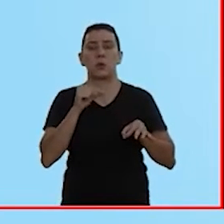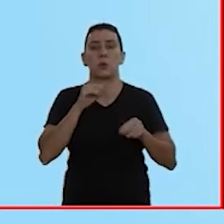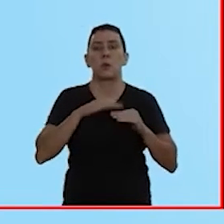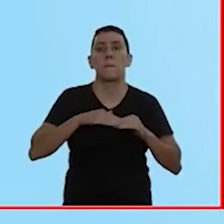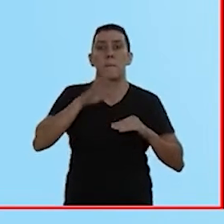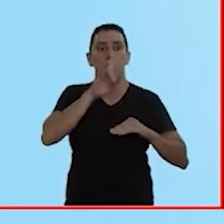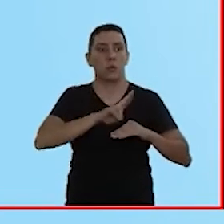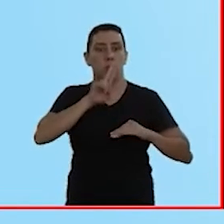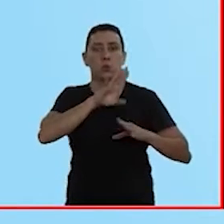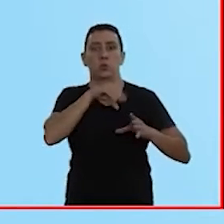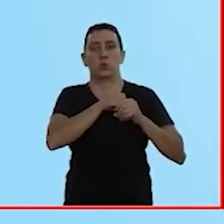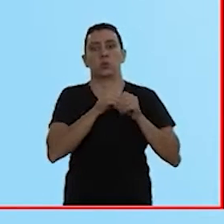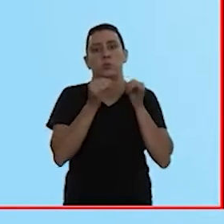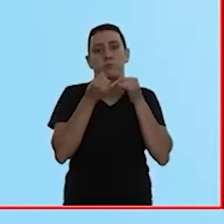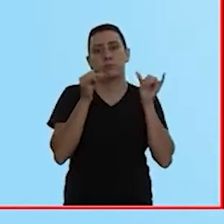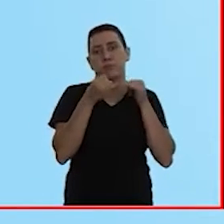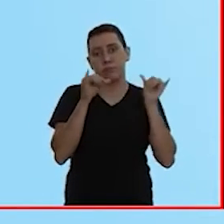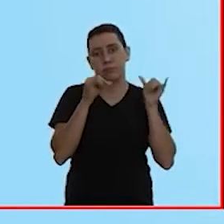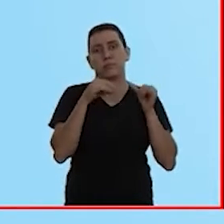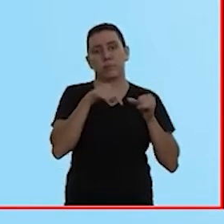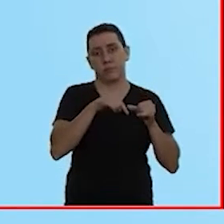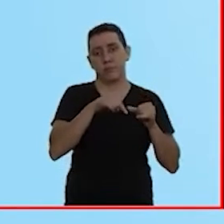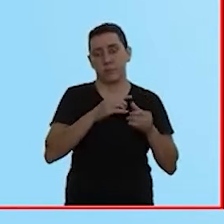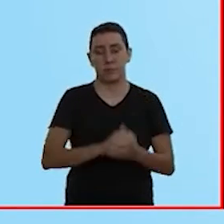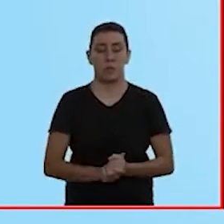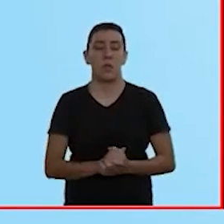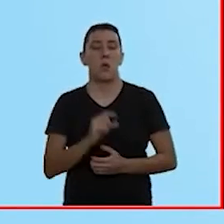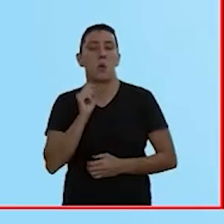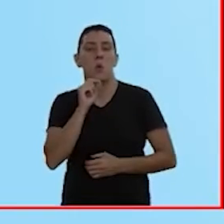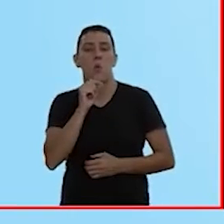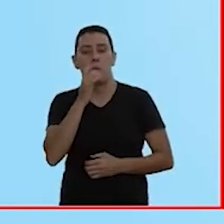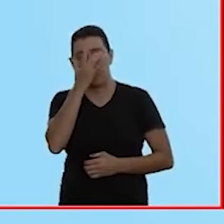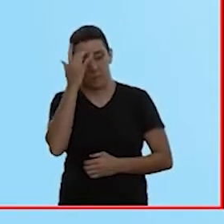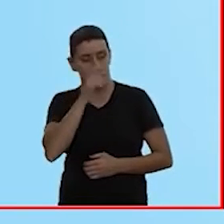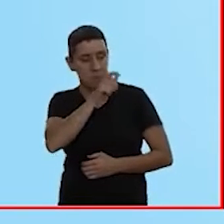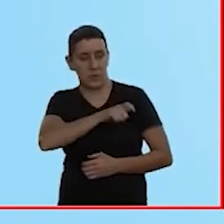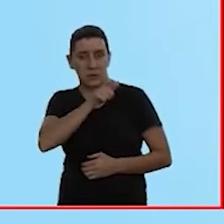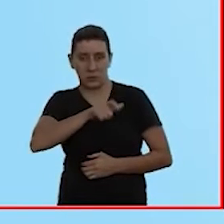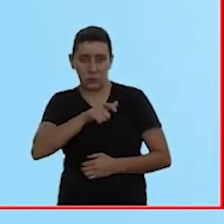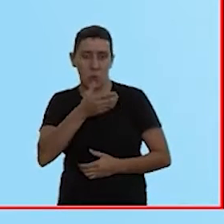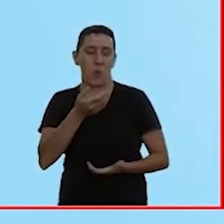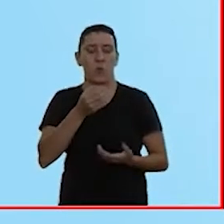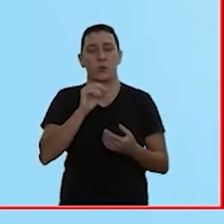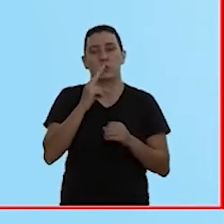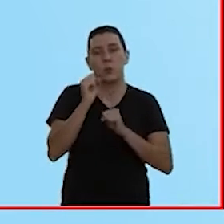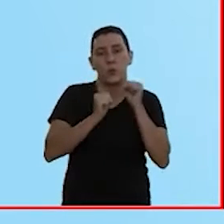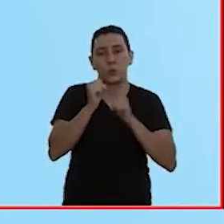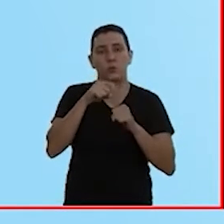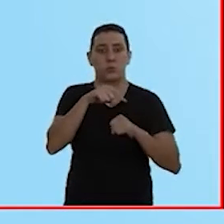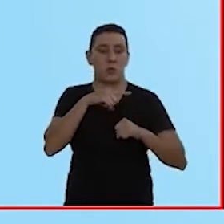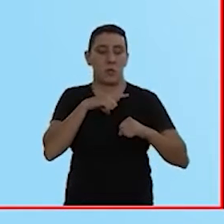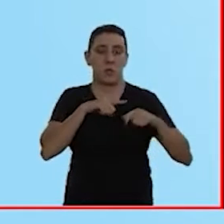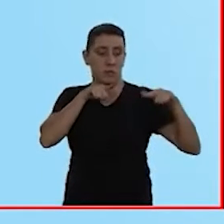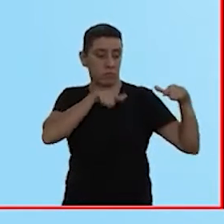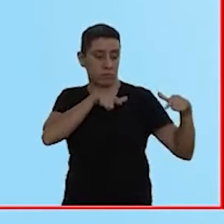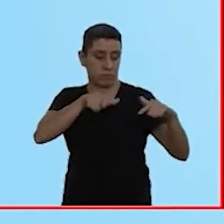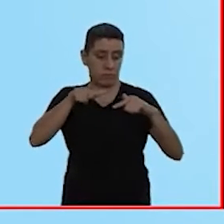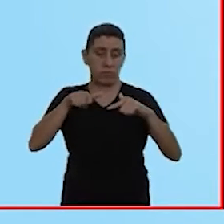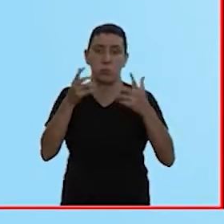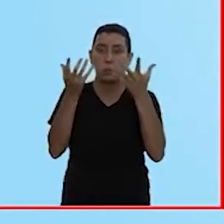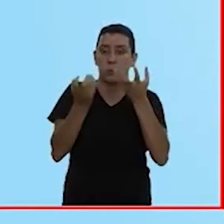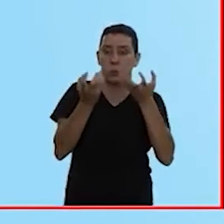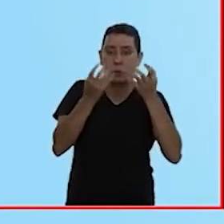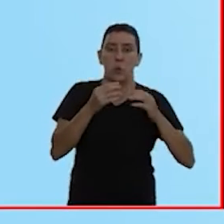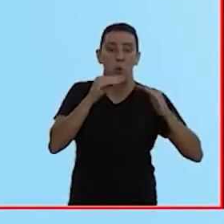então é uma instalação consumidor né em que o sistema fotovoltaico tá lá para fornecer energia